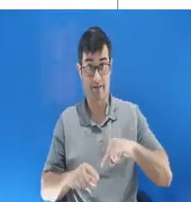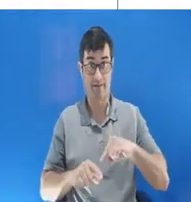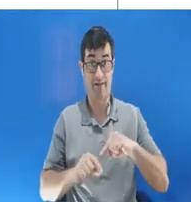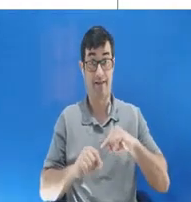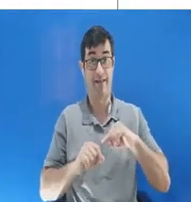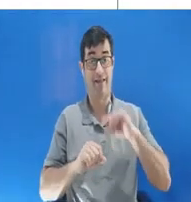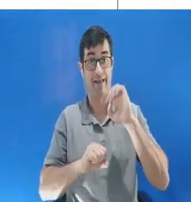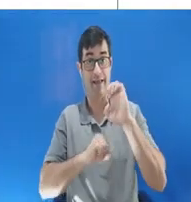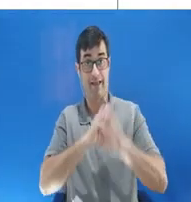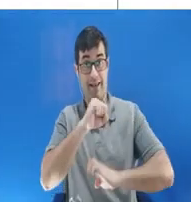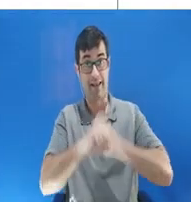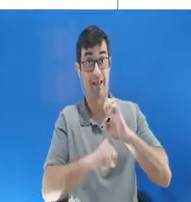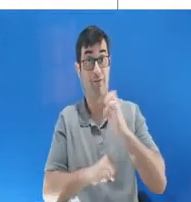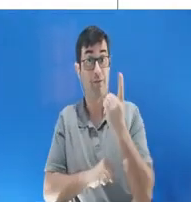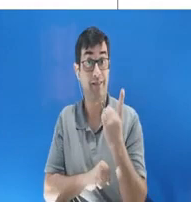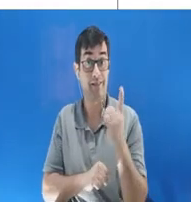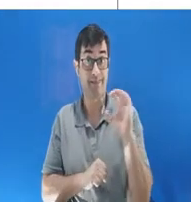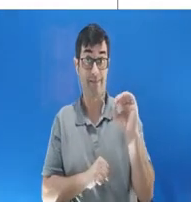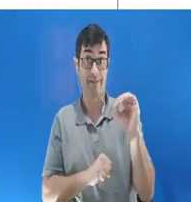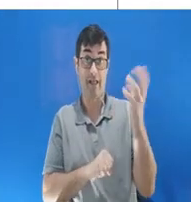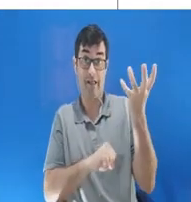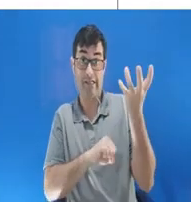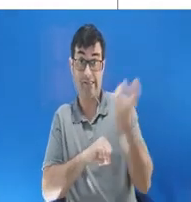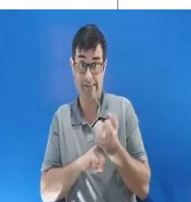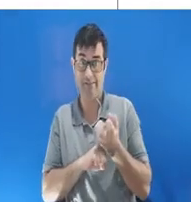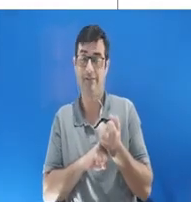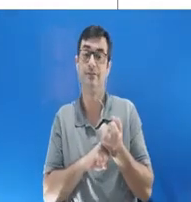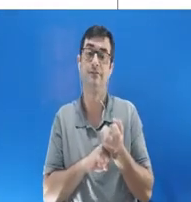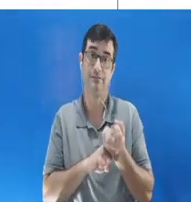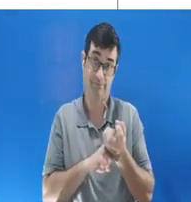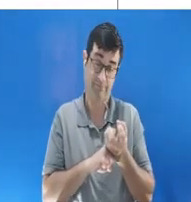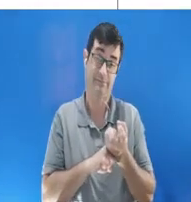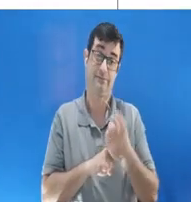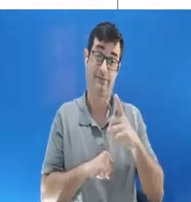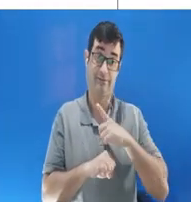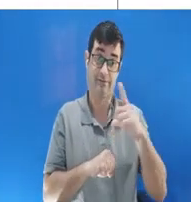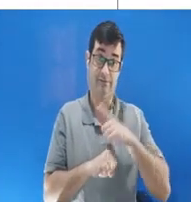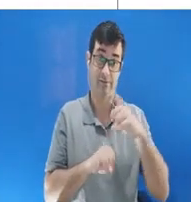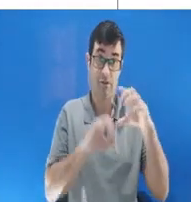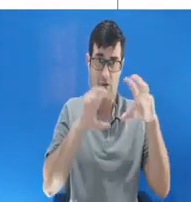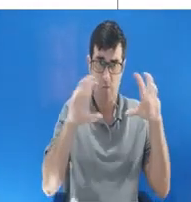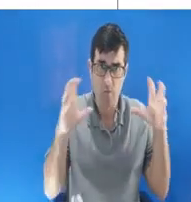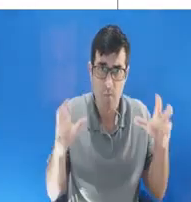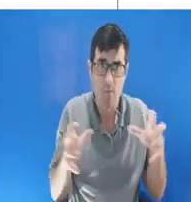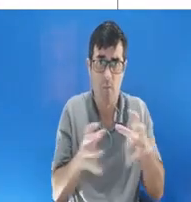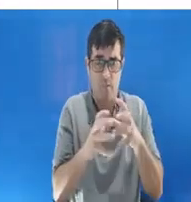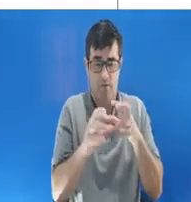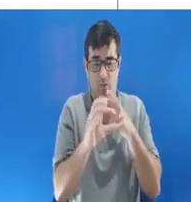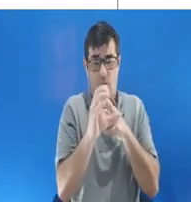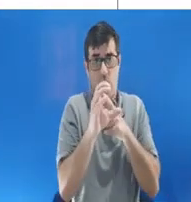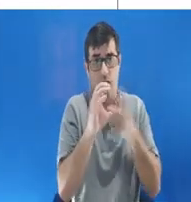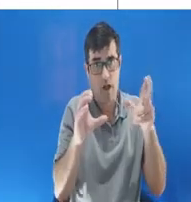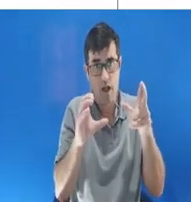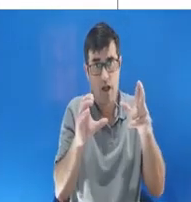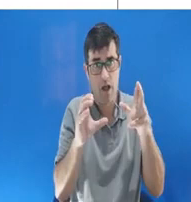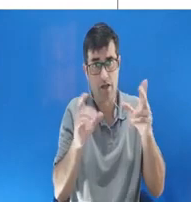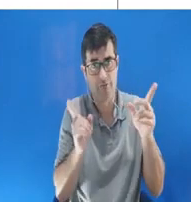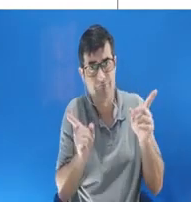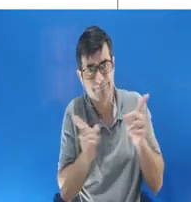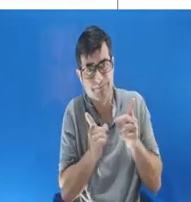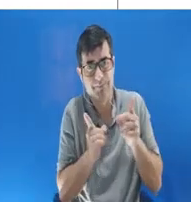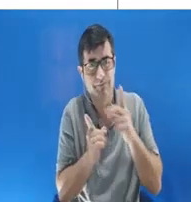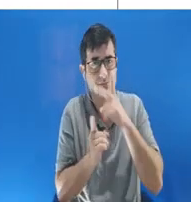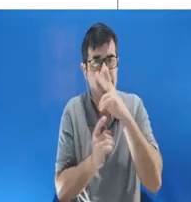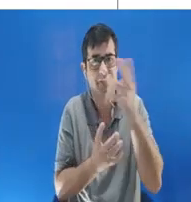10 elétrons no núcleo atraindo ele, fazendo com que ocorra uma diminuição no raio atômico, ou seja, ele se